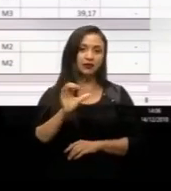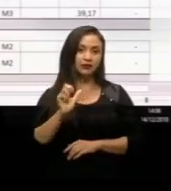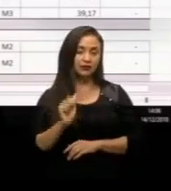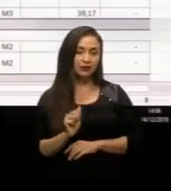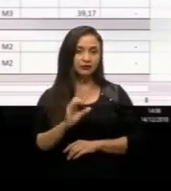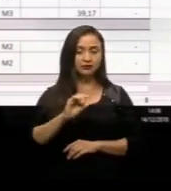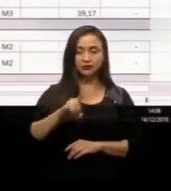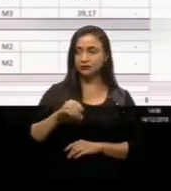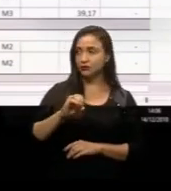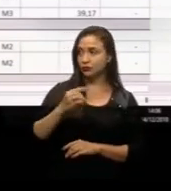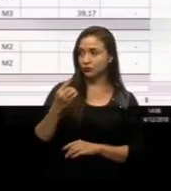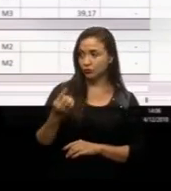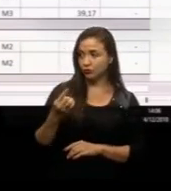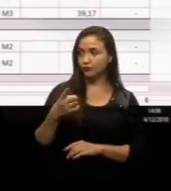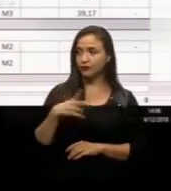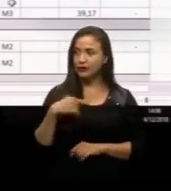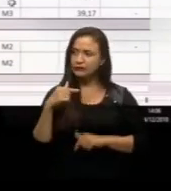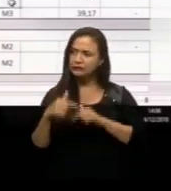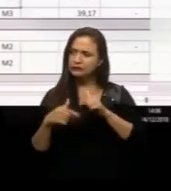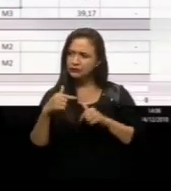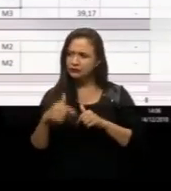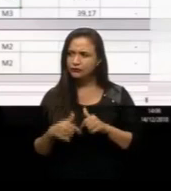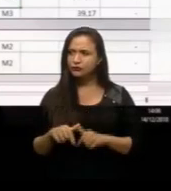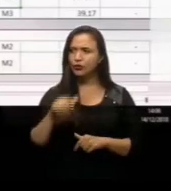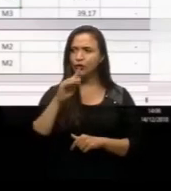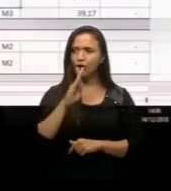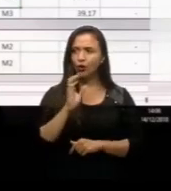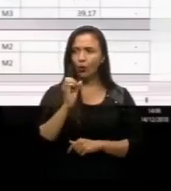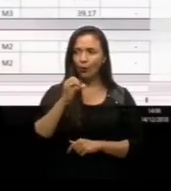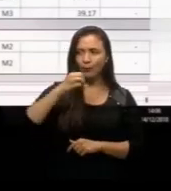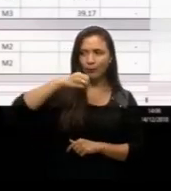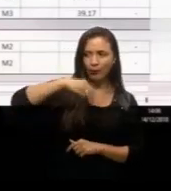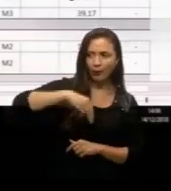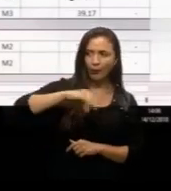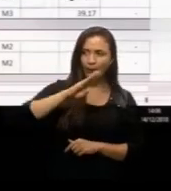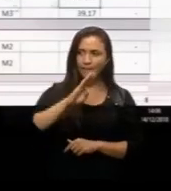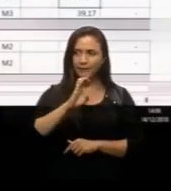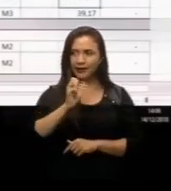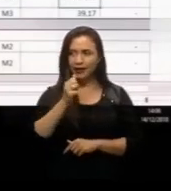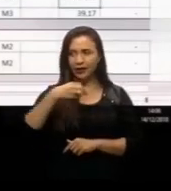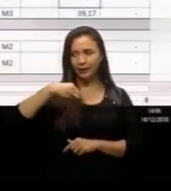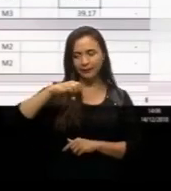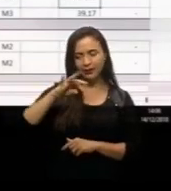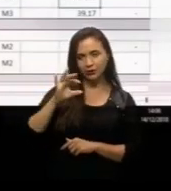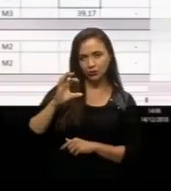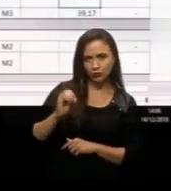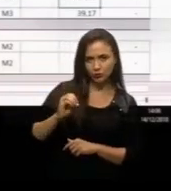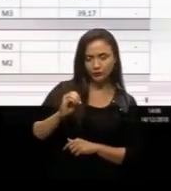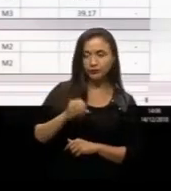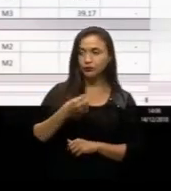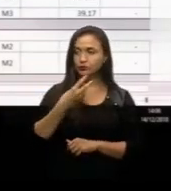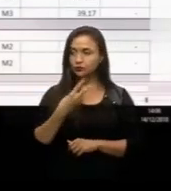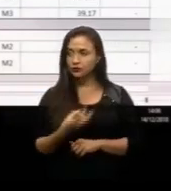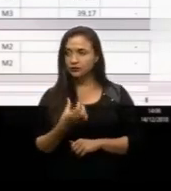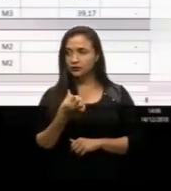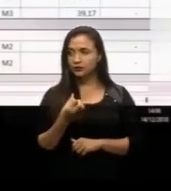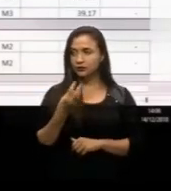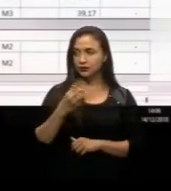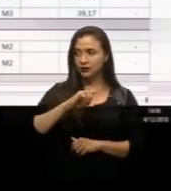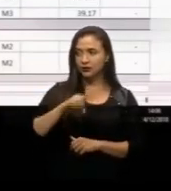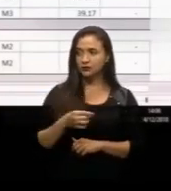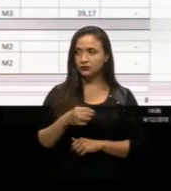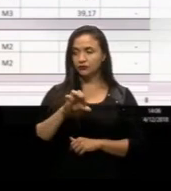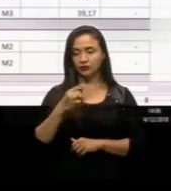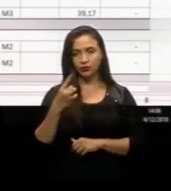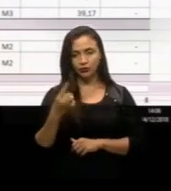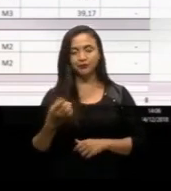Inclui serviço de bombeamento. Então, já tem o serviço de bombeamento incluso. R$ 263,91. Então, agora a gente vai